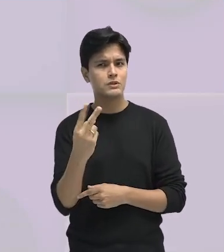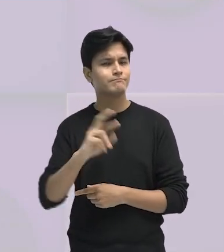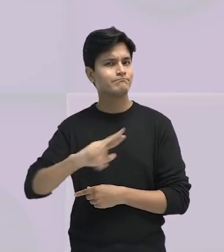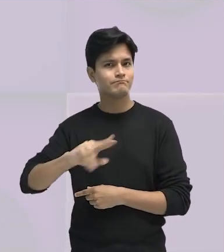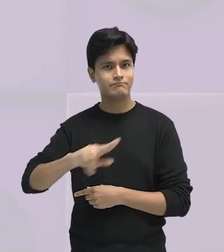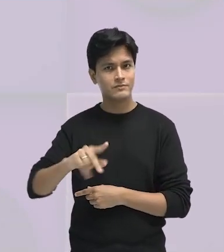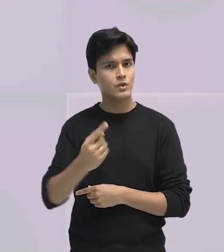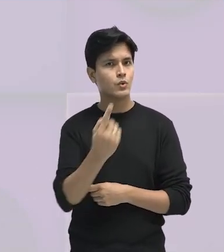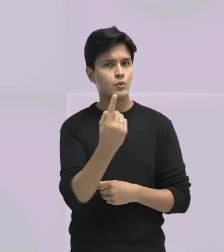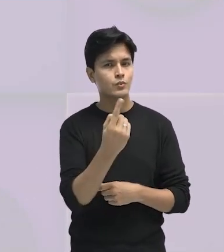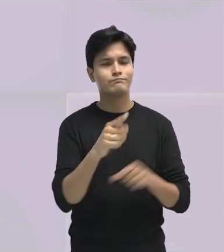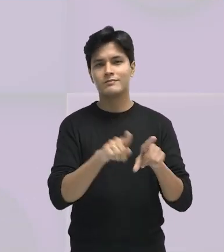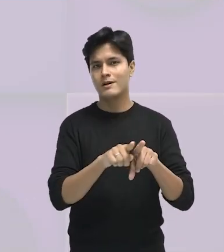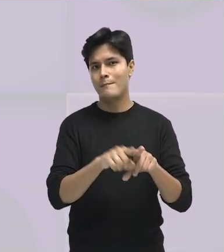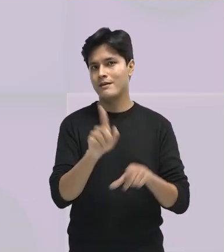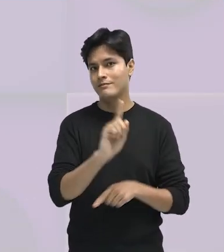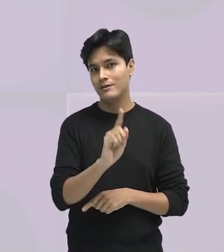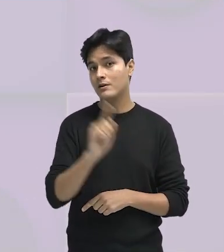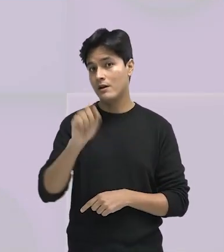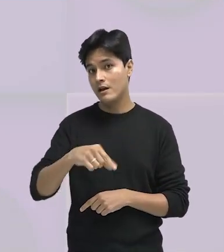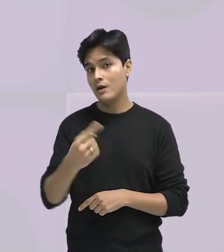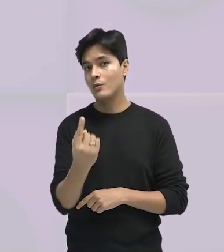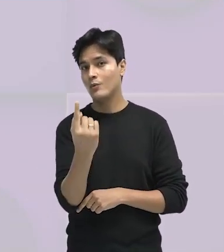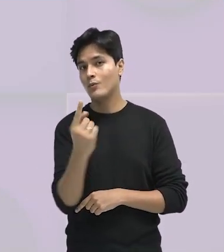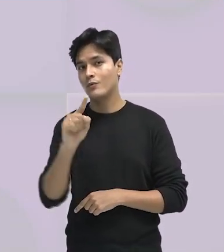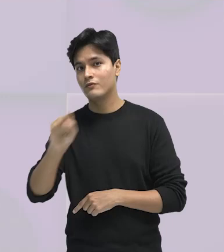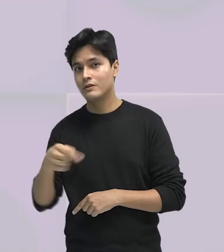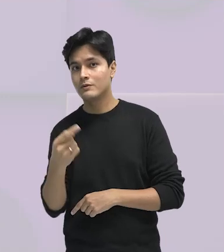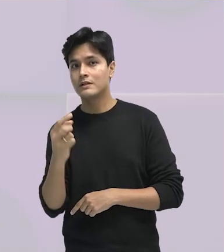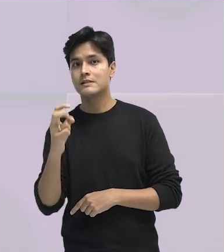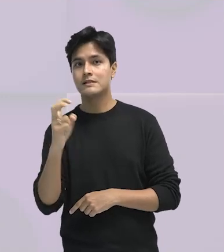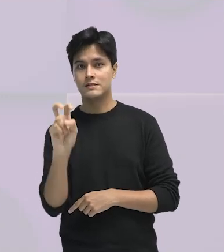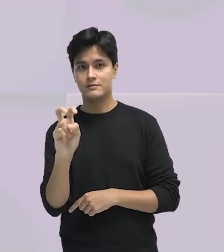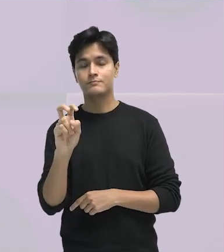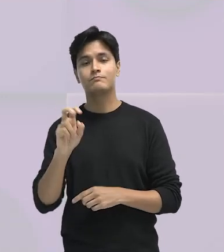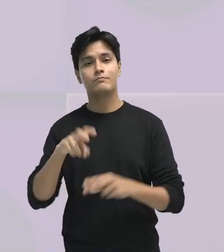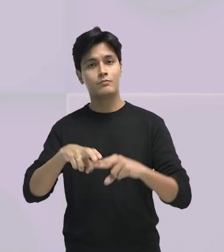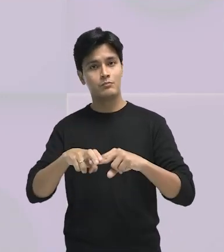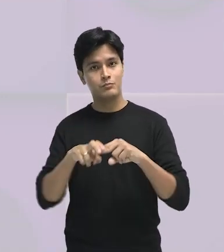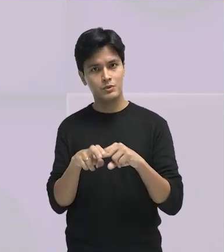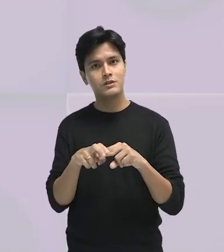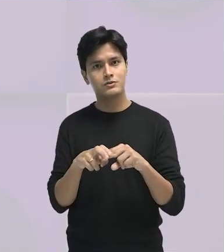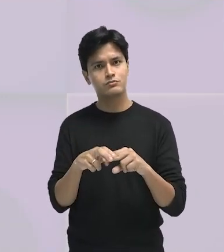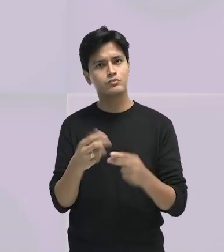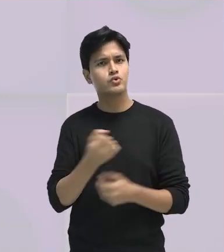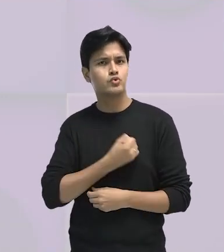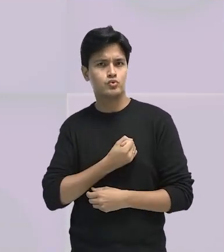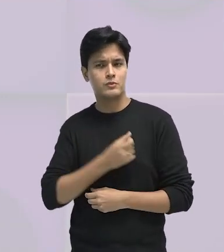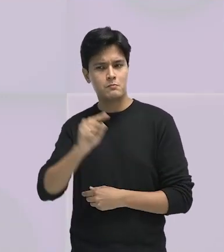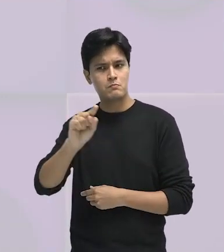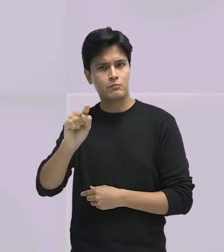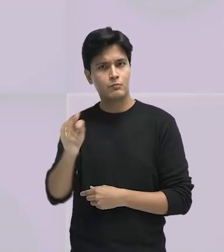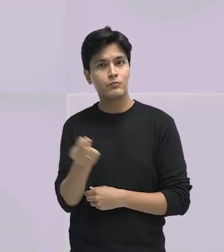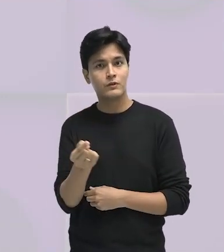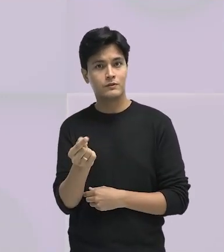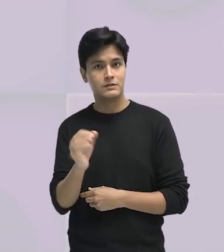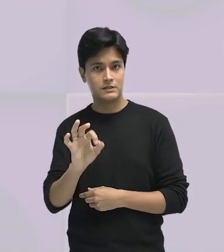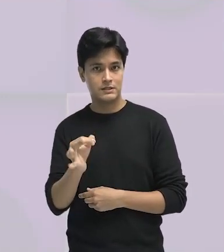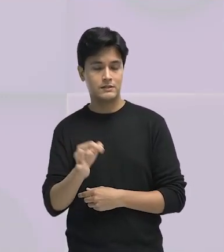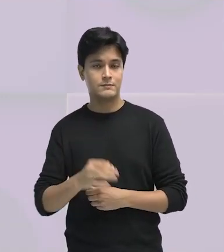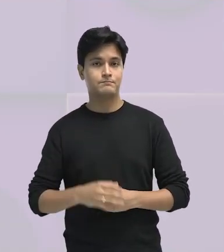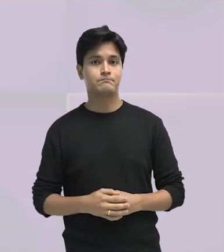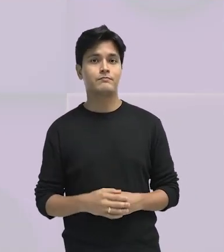nem é 1, é 1,5. Tá? Então, por isso que nós dizemos que é número quebrado, né? Popularmente chamado de número